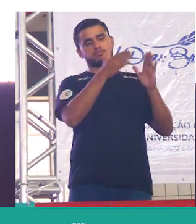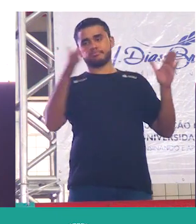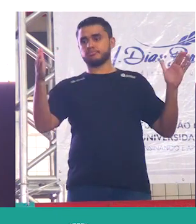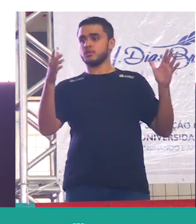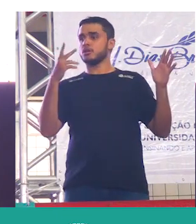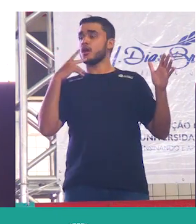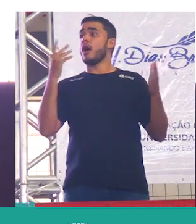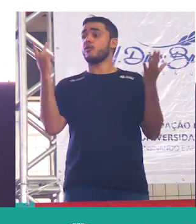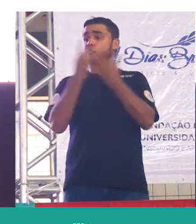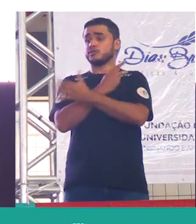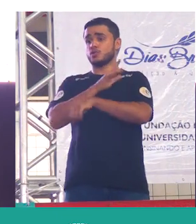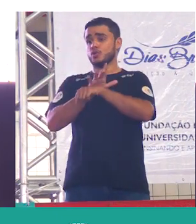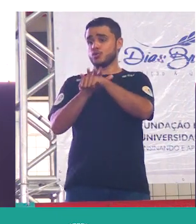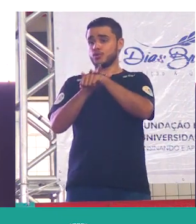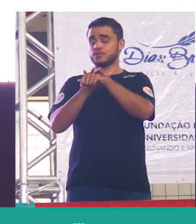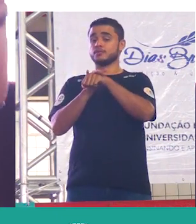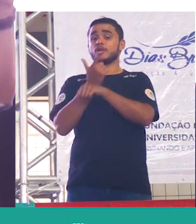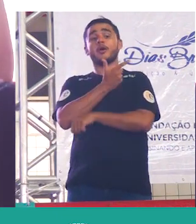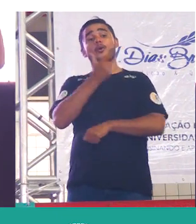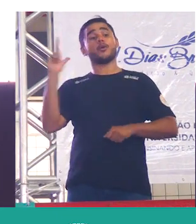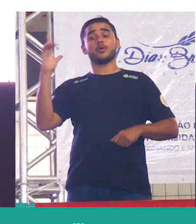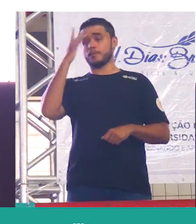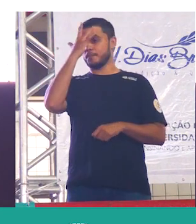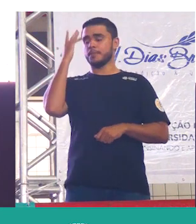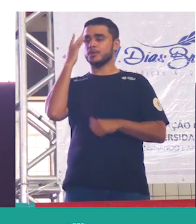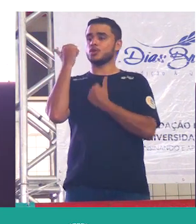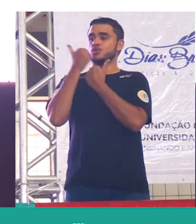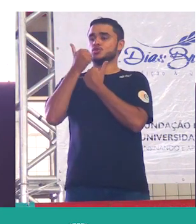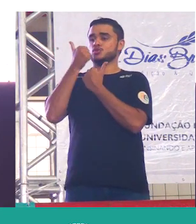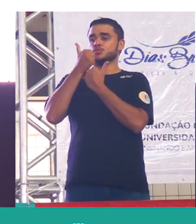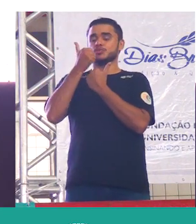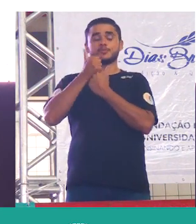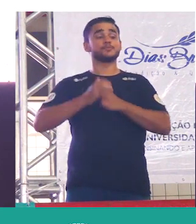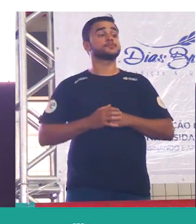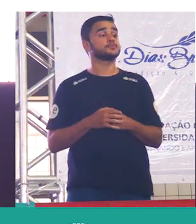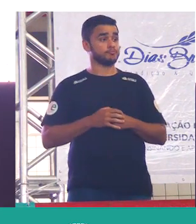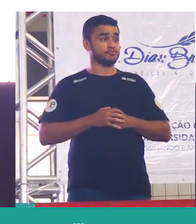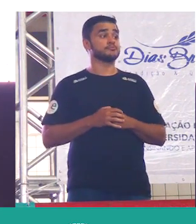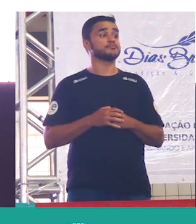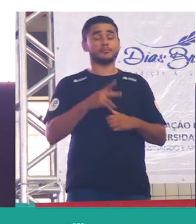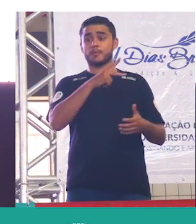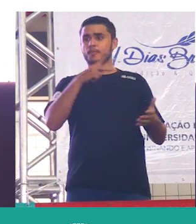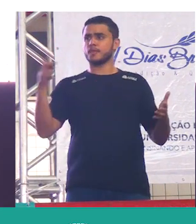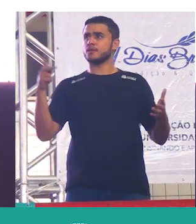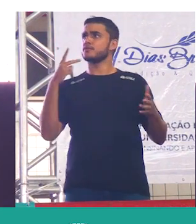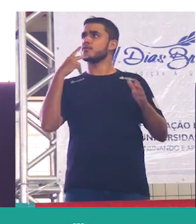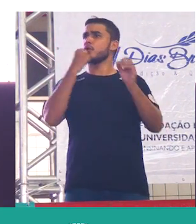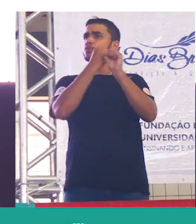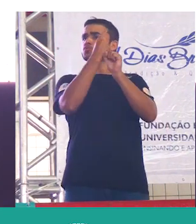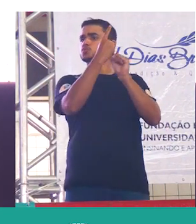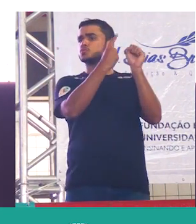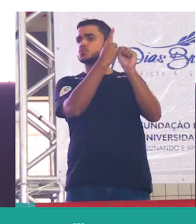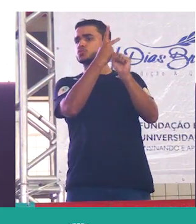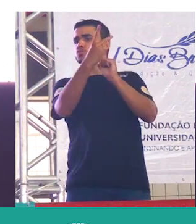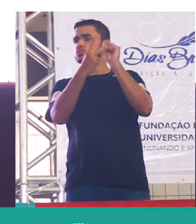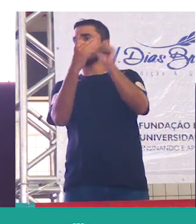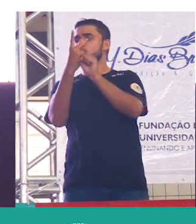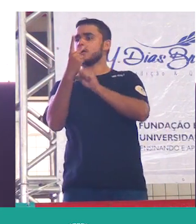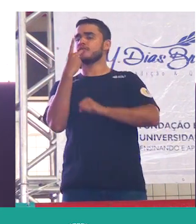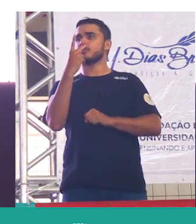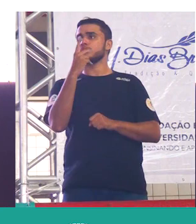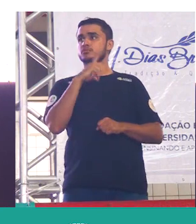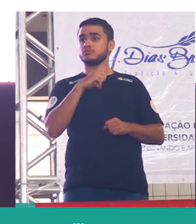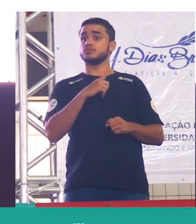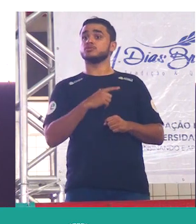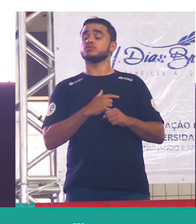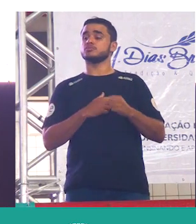ele adoeceu. Aí entrou um outro presidente. Em menos de 2 anos, o Brasil já tinha